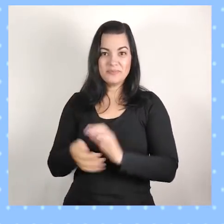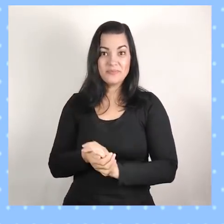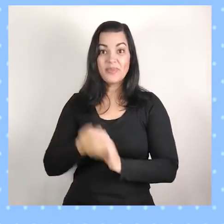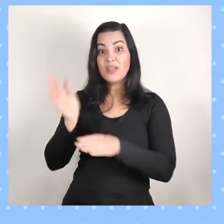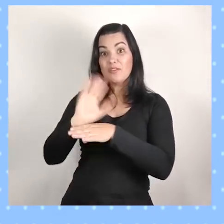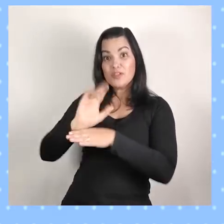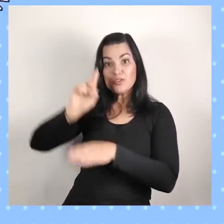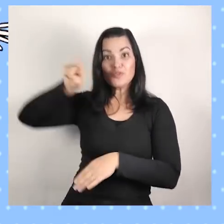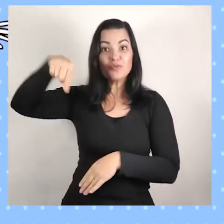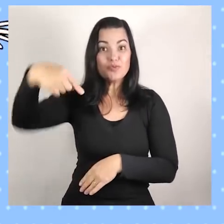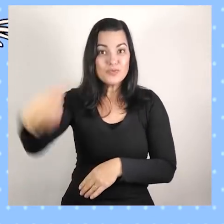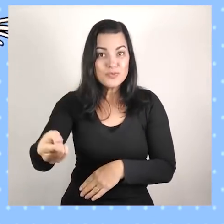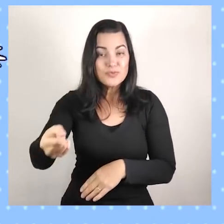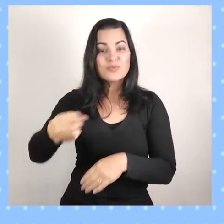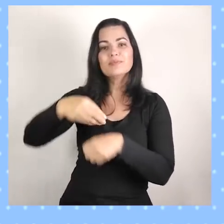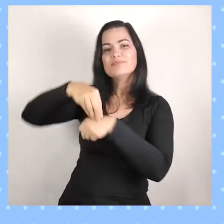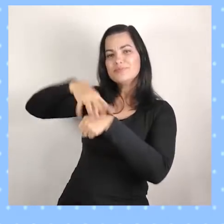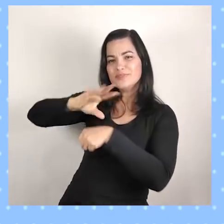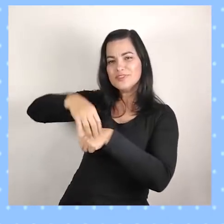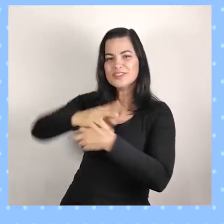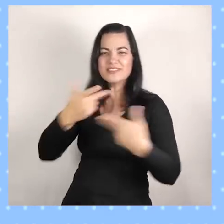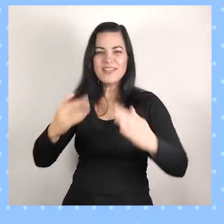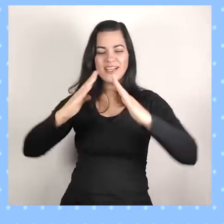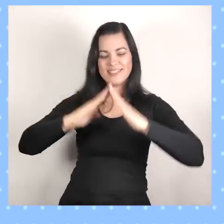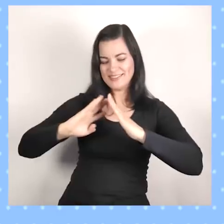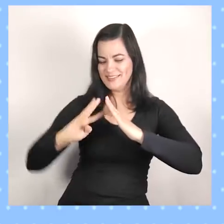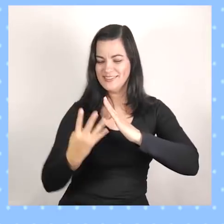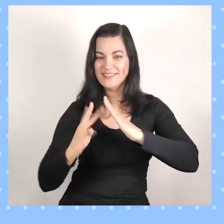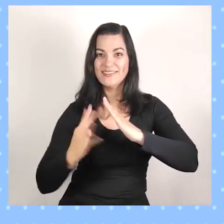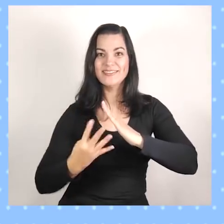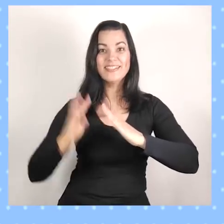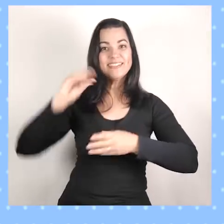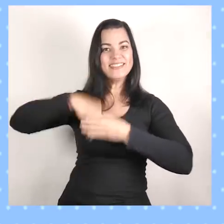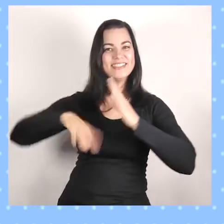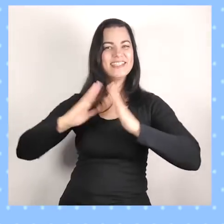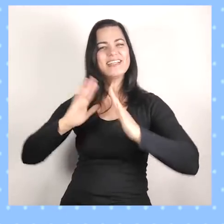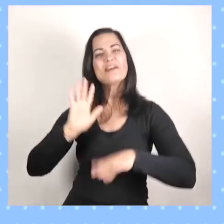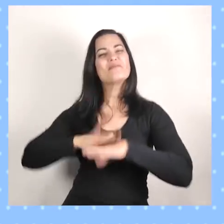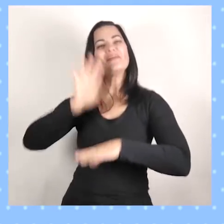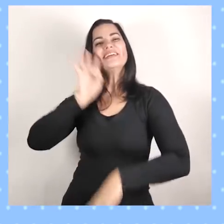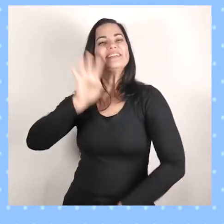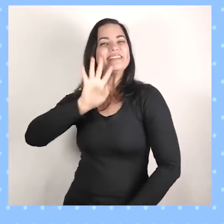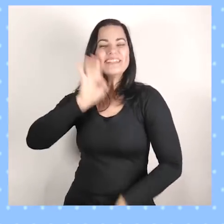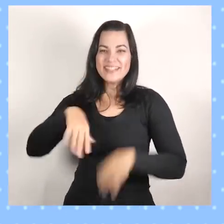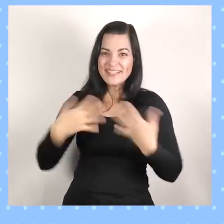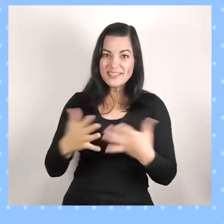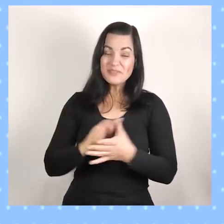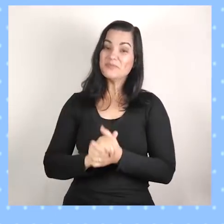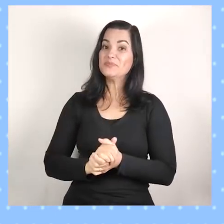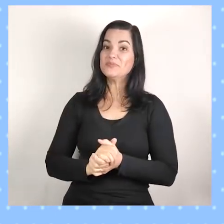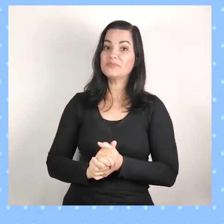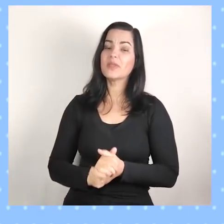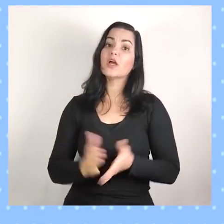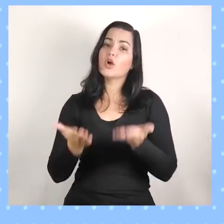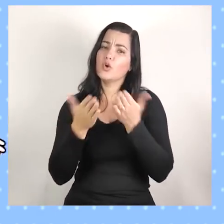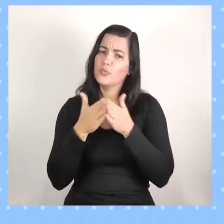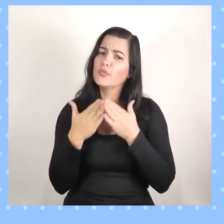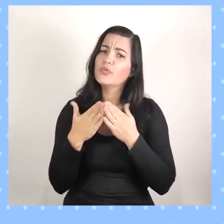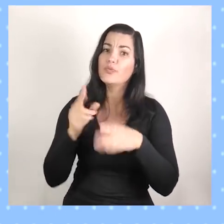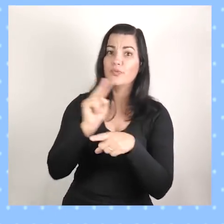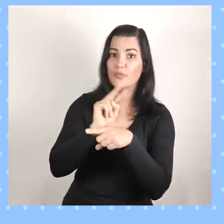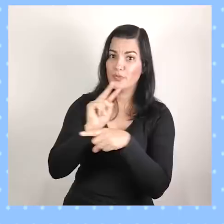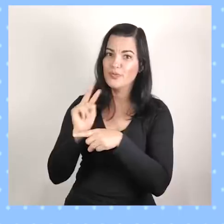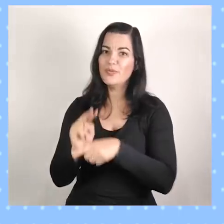eu vou dar ótimas dicas para a quarentena em casa ficar muito mais divertida. Ai, pessoal, vamos nos cuidar.